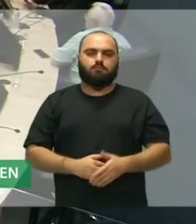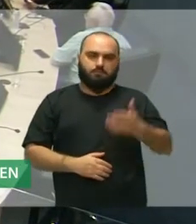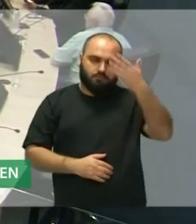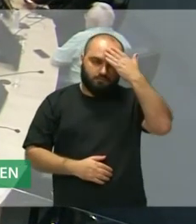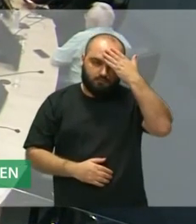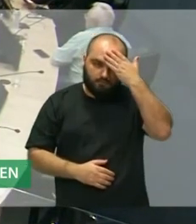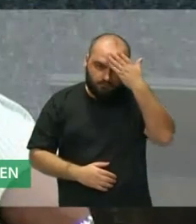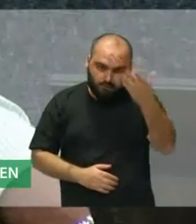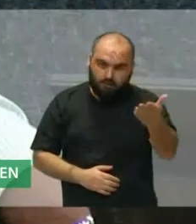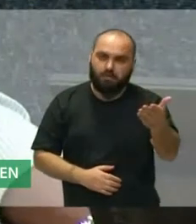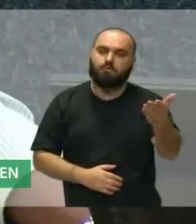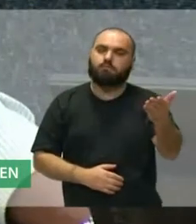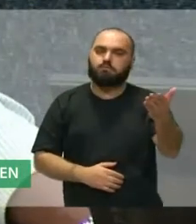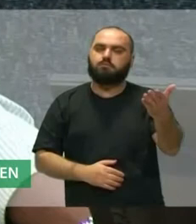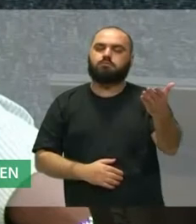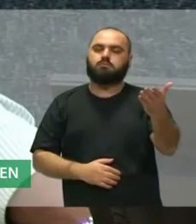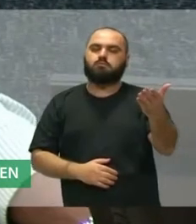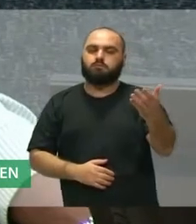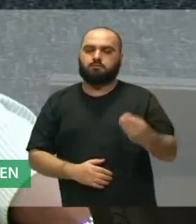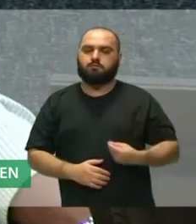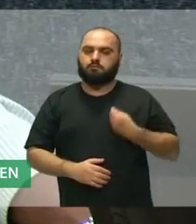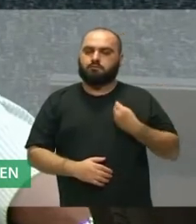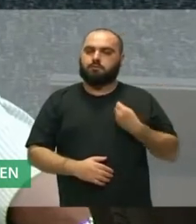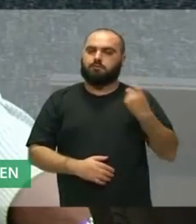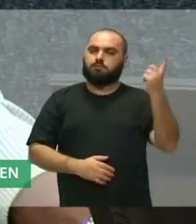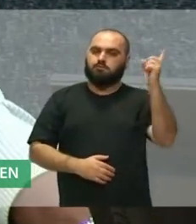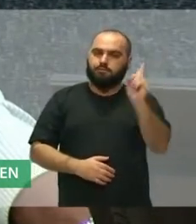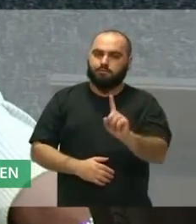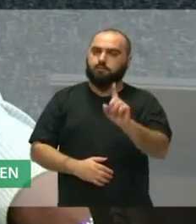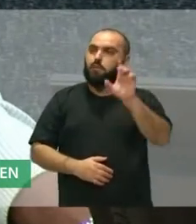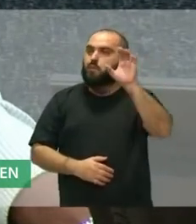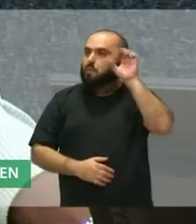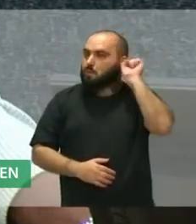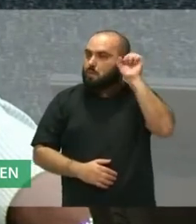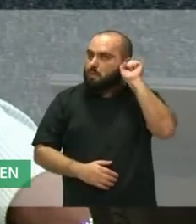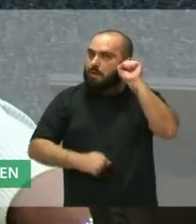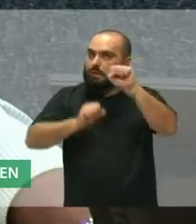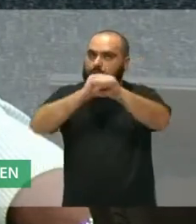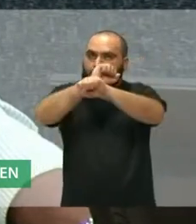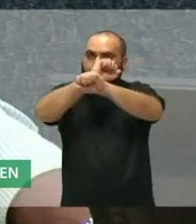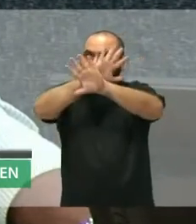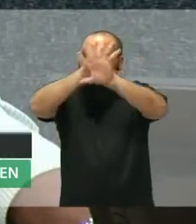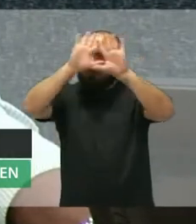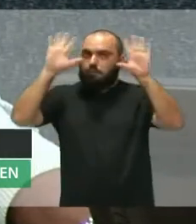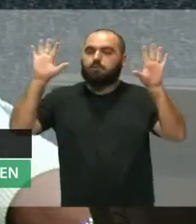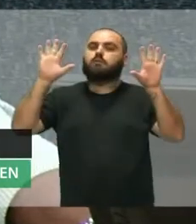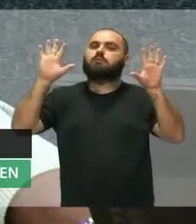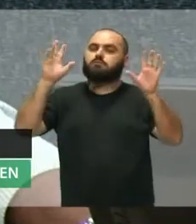Agradeço a estar aqui ouvindo, esclarecendo